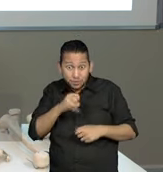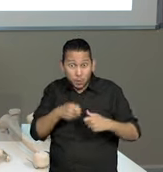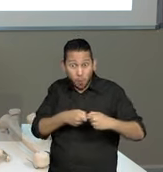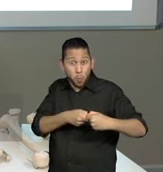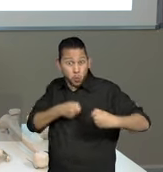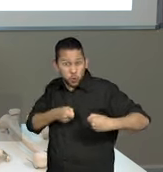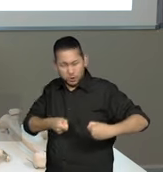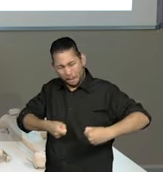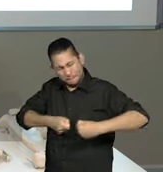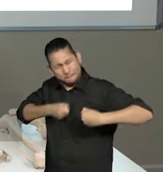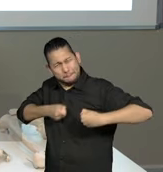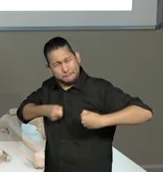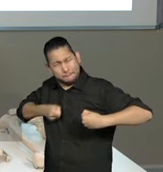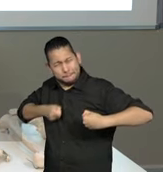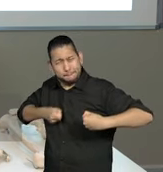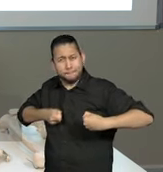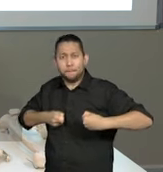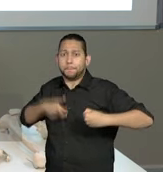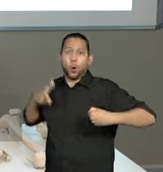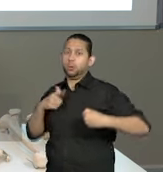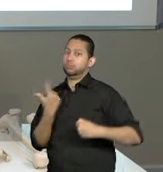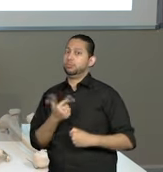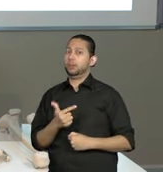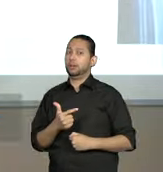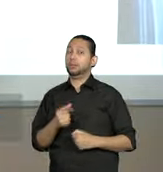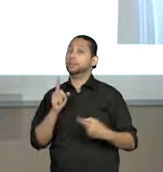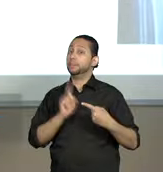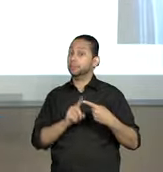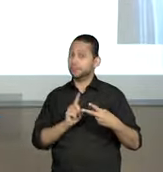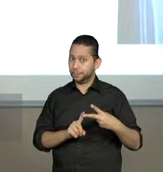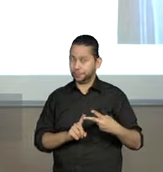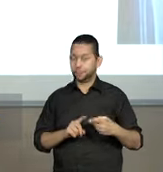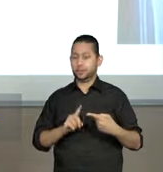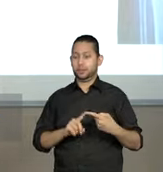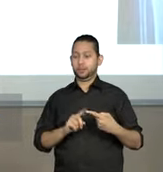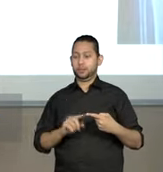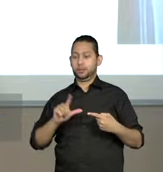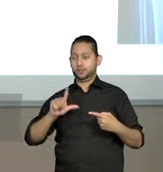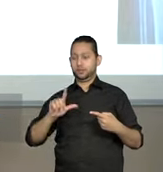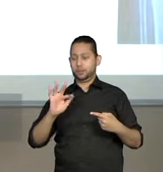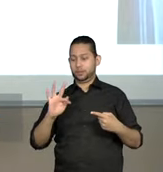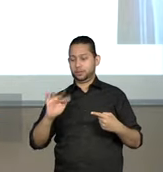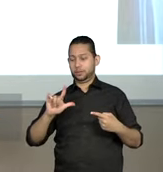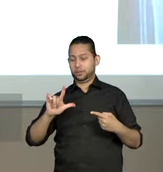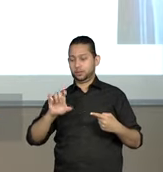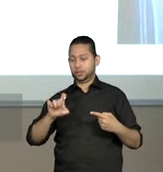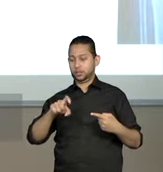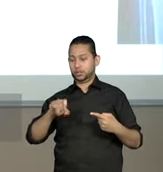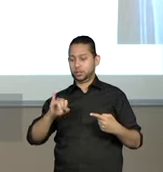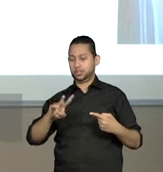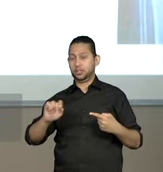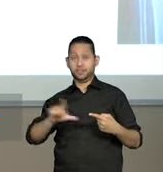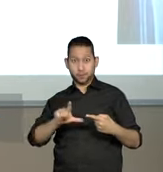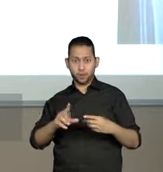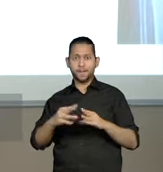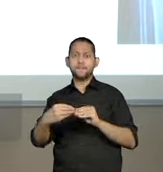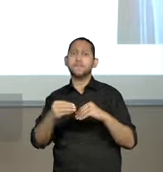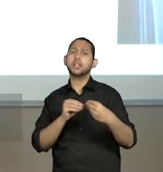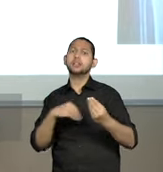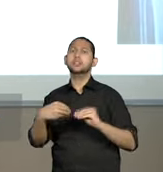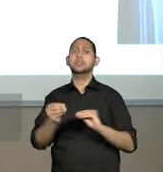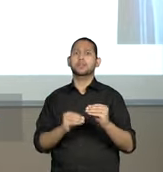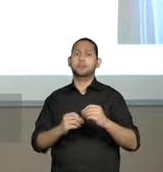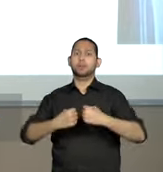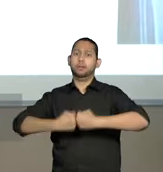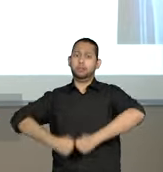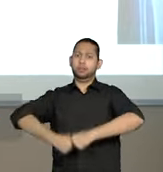tem que ter as duas coisas. Ele tem que ser resistente para que mantenha o osso no lugar. Ele tem que ser flexível